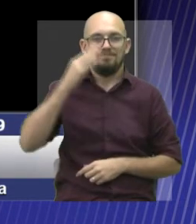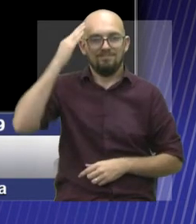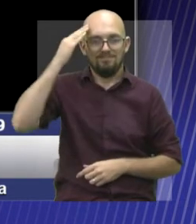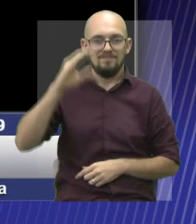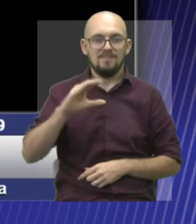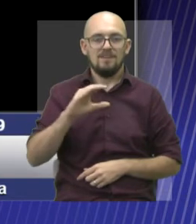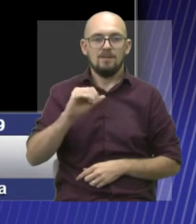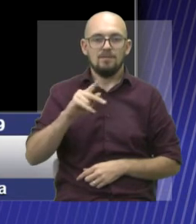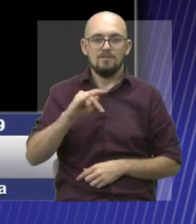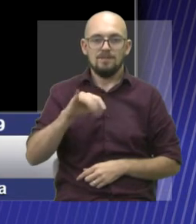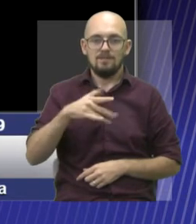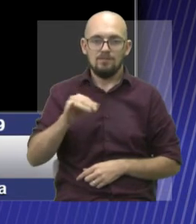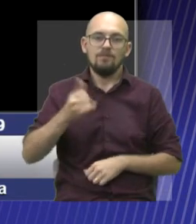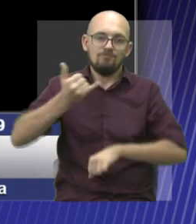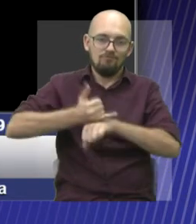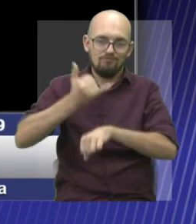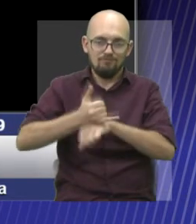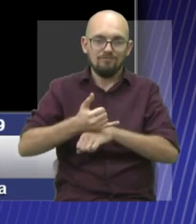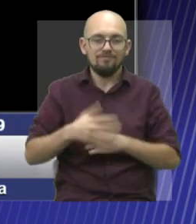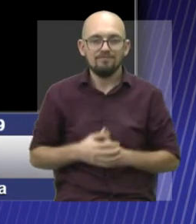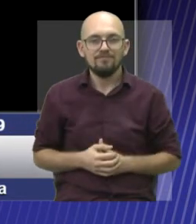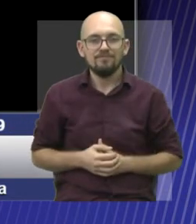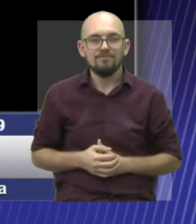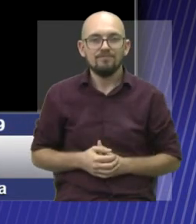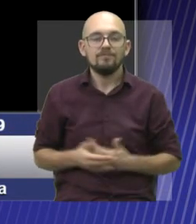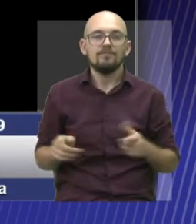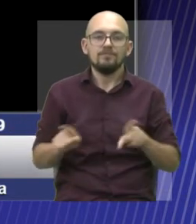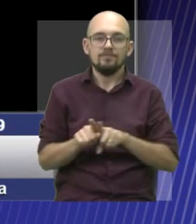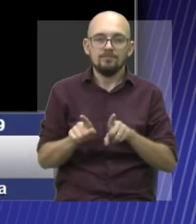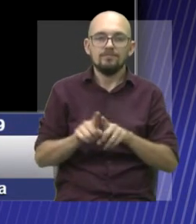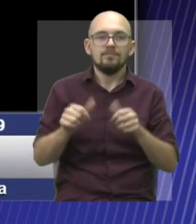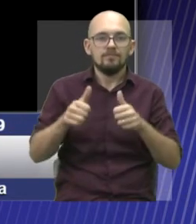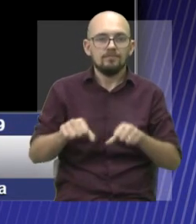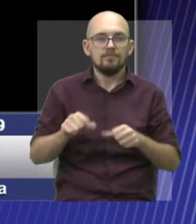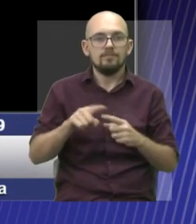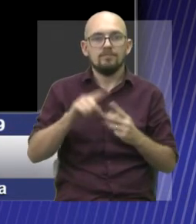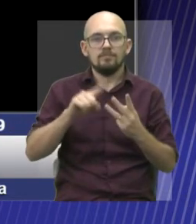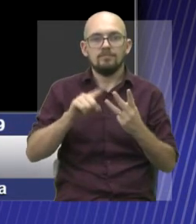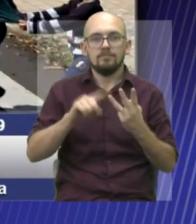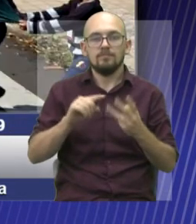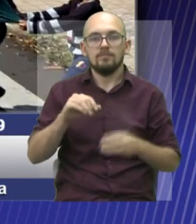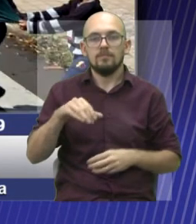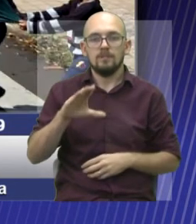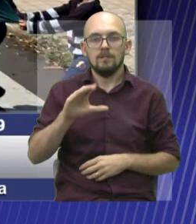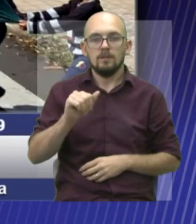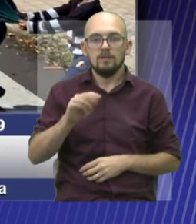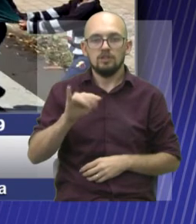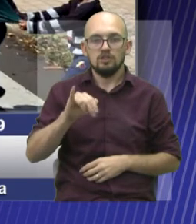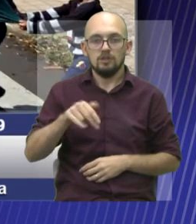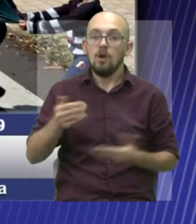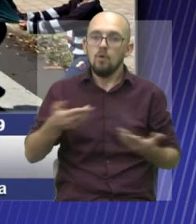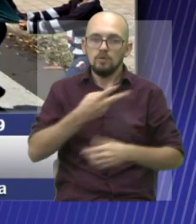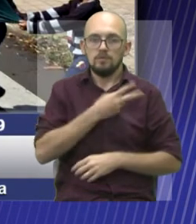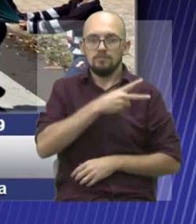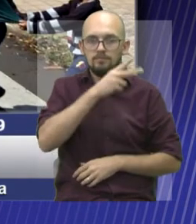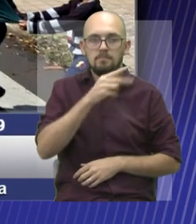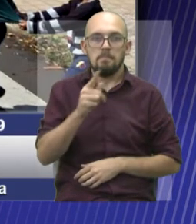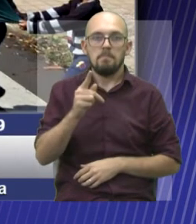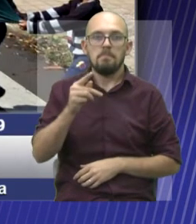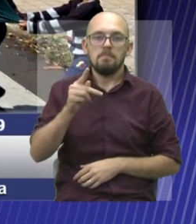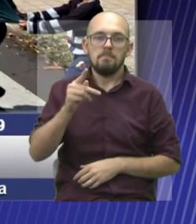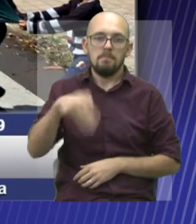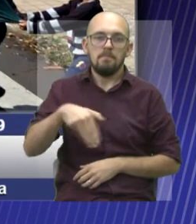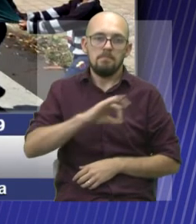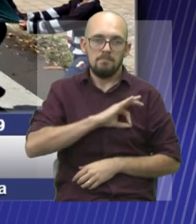do 27º. A então capitã PM Cátia, hoje tenente-coronel PM Cátia,